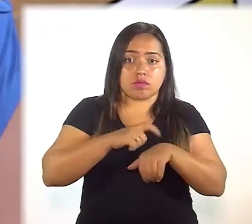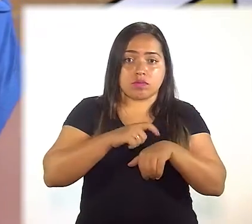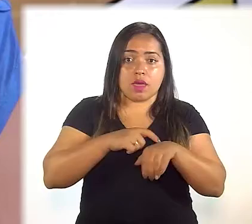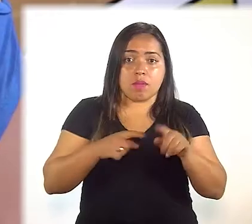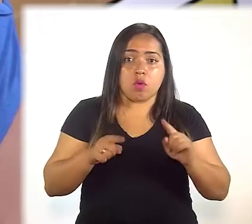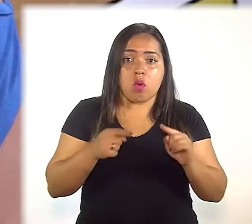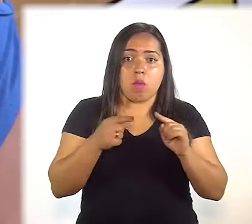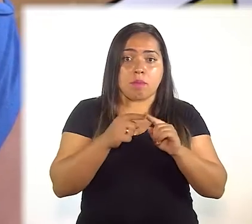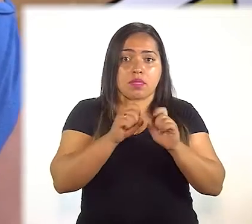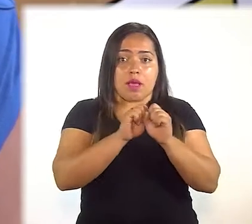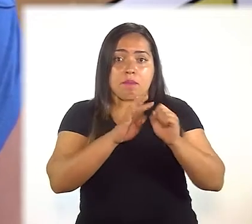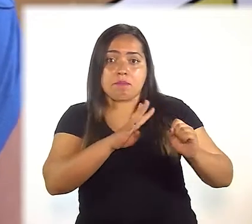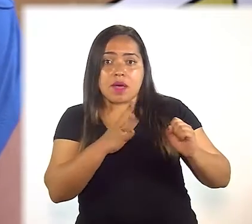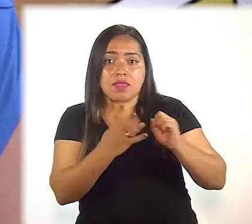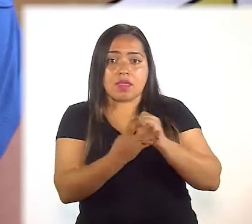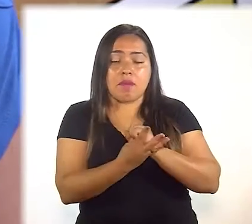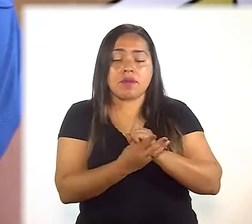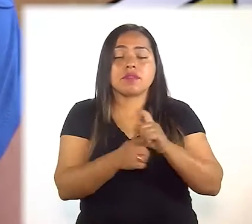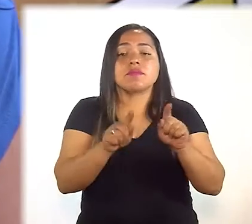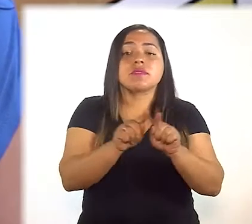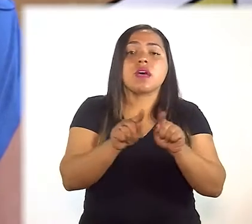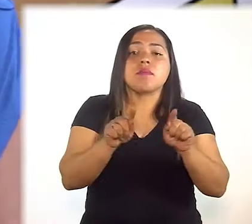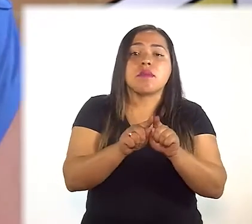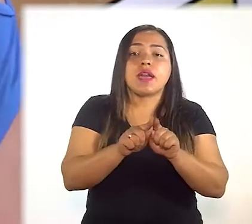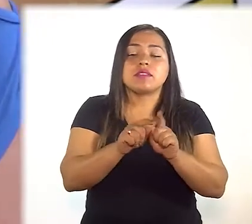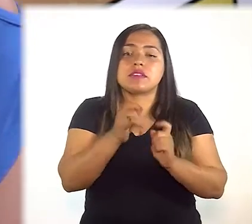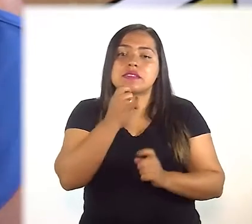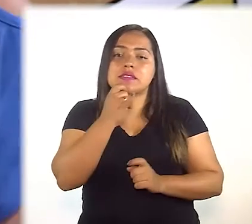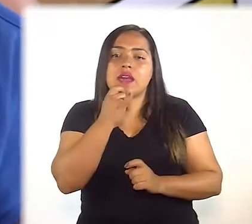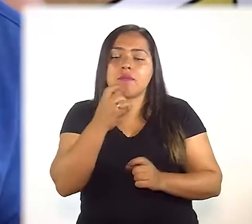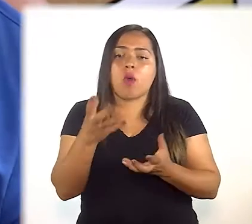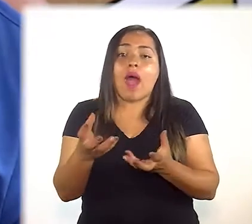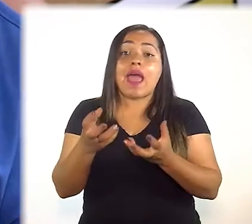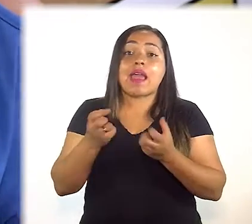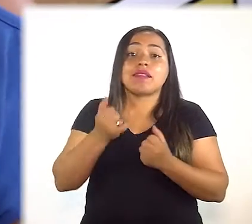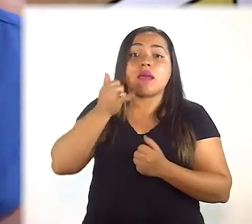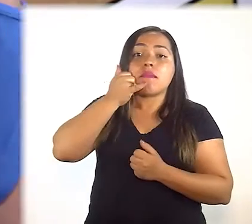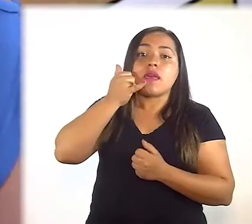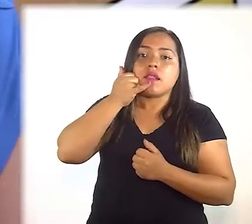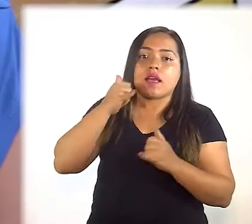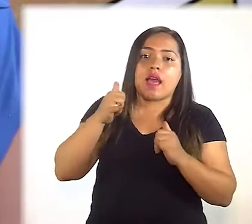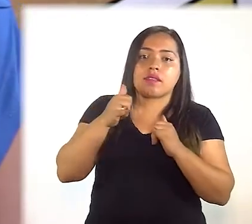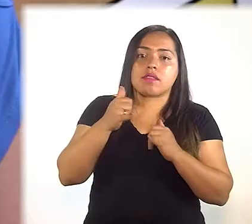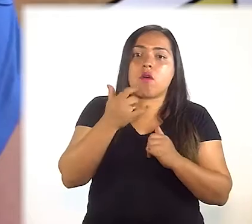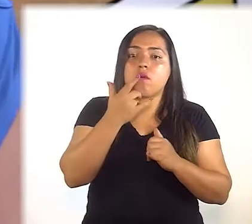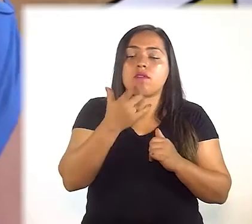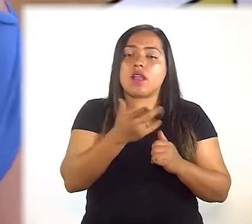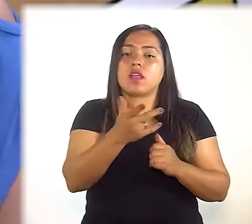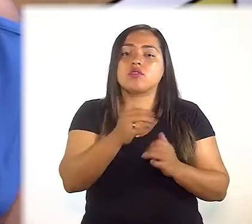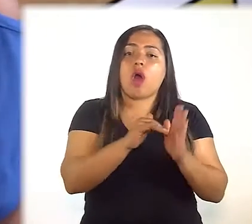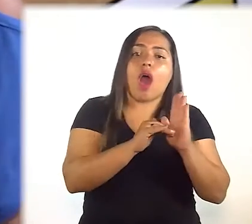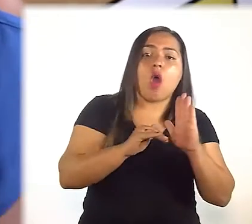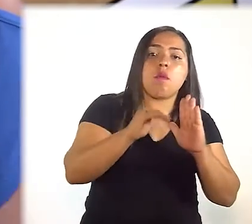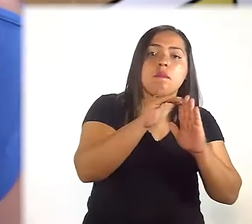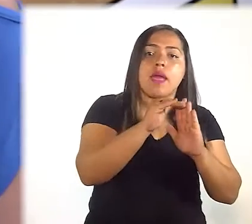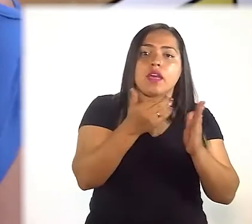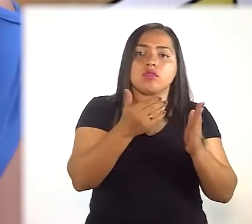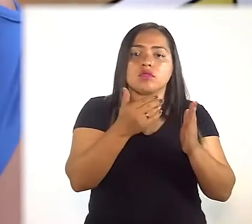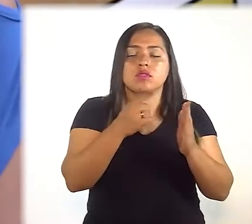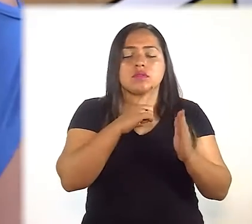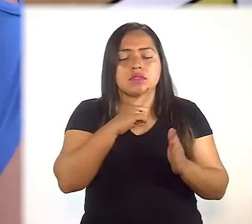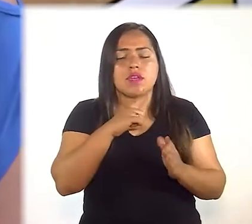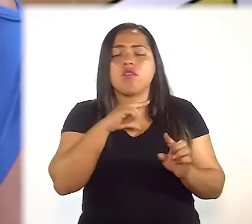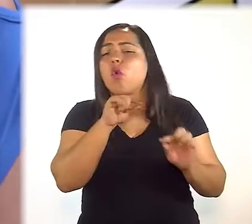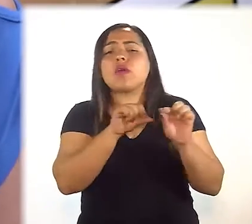durante a pandemia, tanto de receber as denúncias, ou esse aumento, ou o